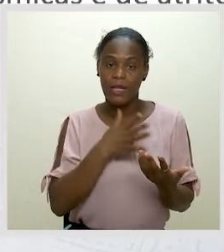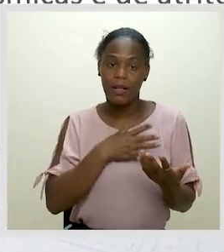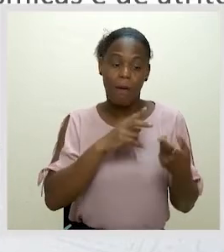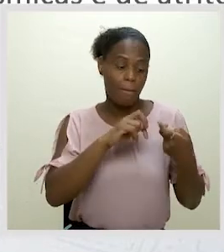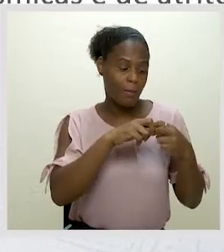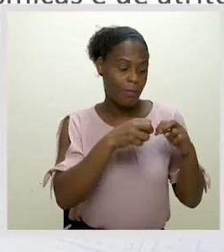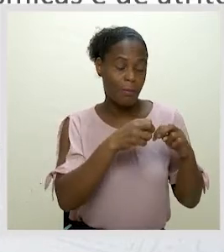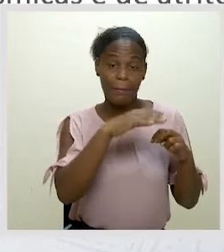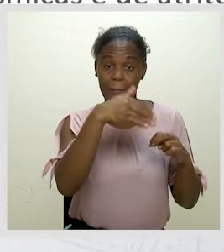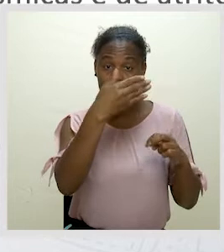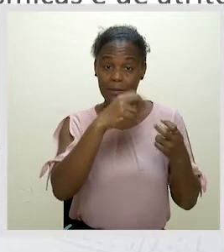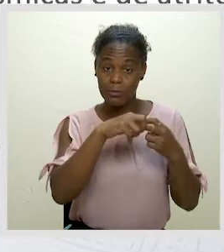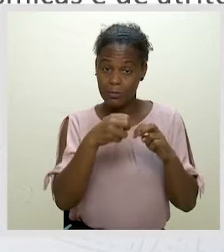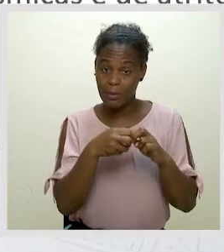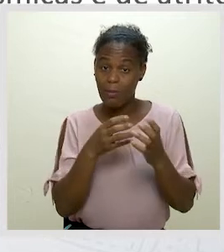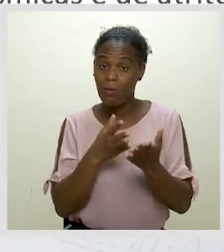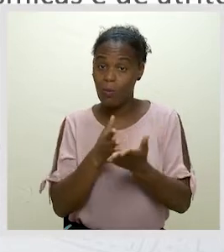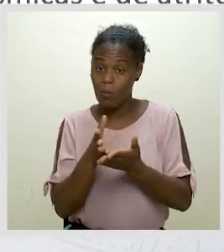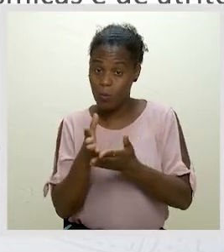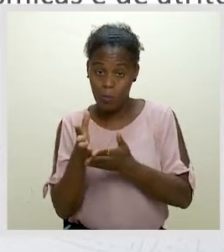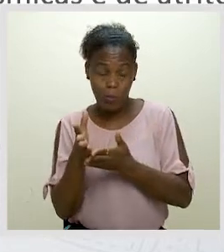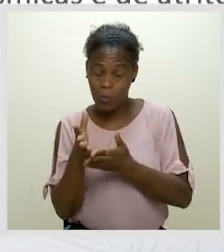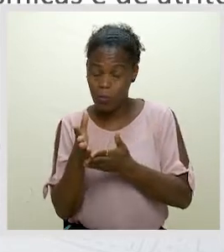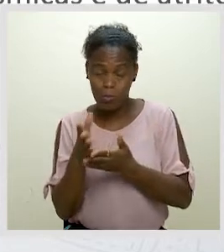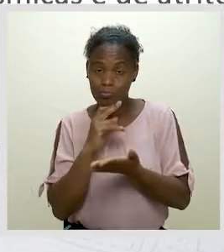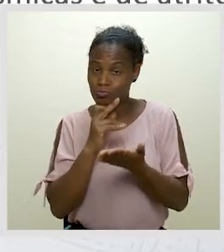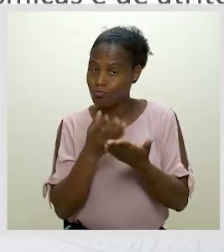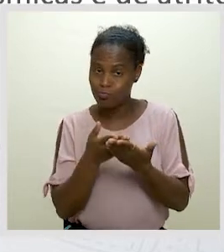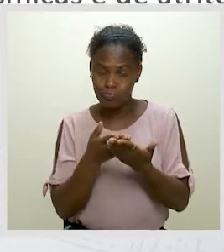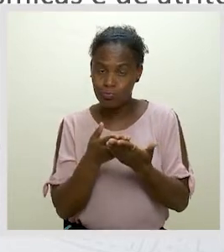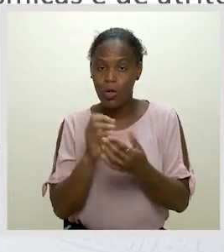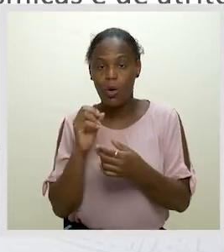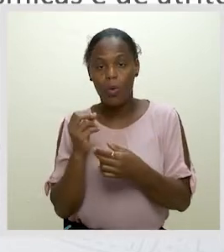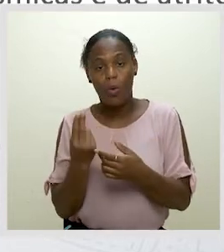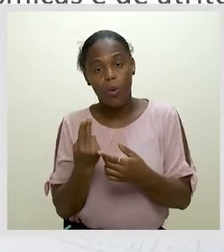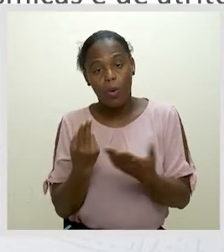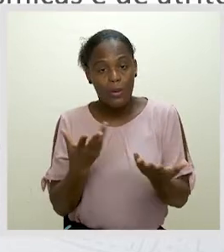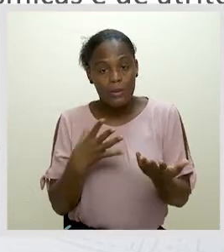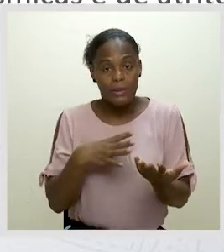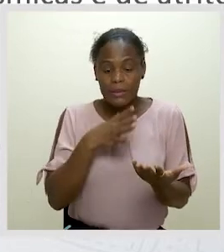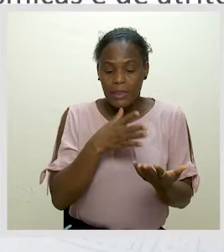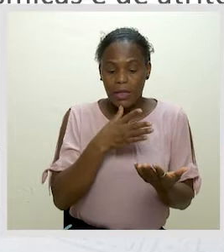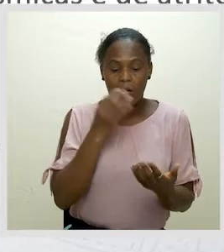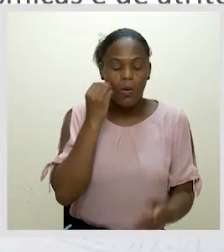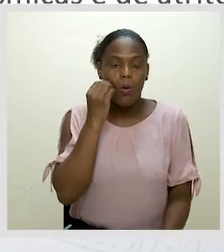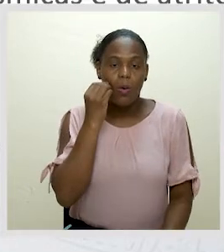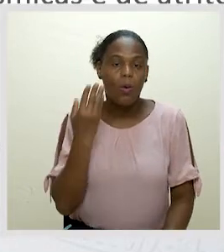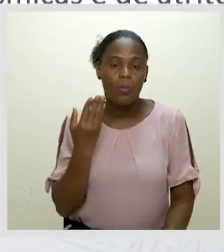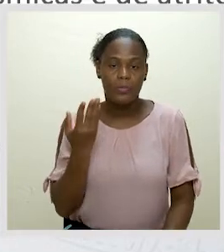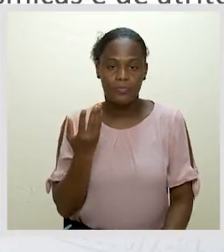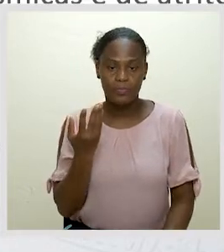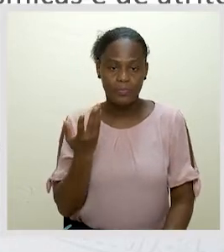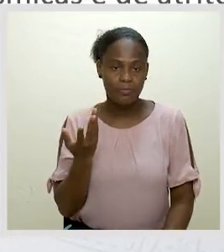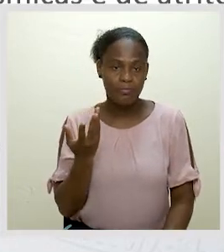o problema essencial continuava sem resposta. Ou seja,